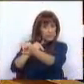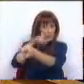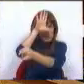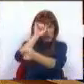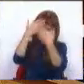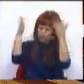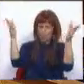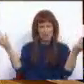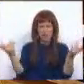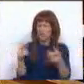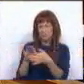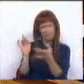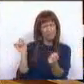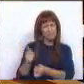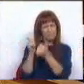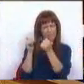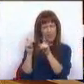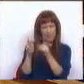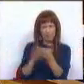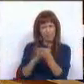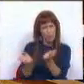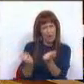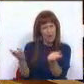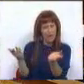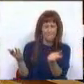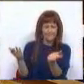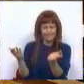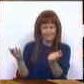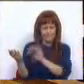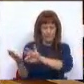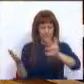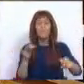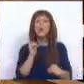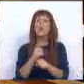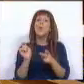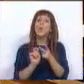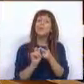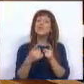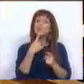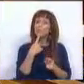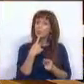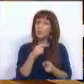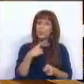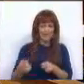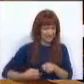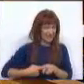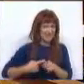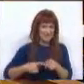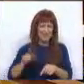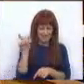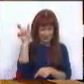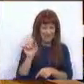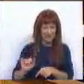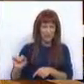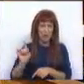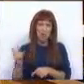democracia, não lhe fique bem sem provar. Outro aspecto que me parece muito interessante da sua parte,